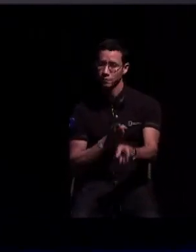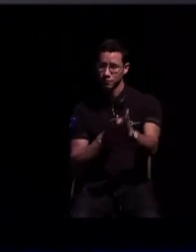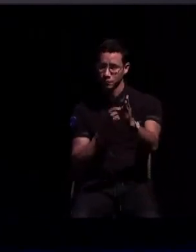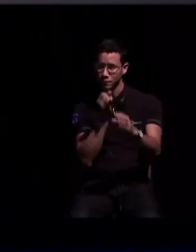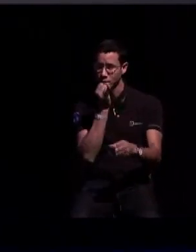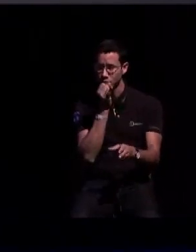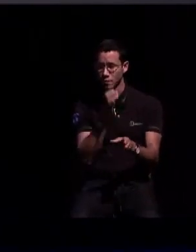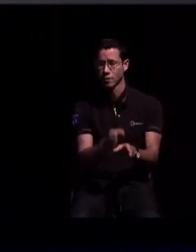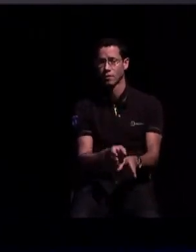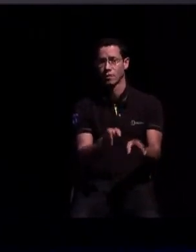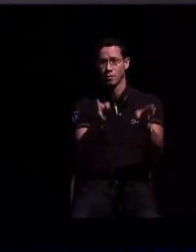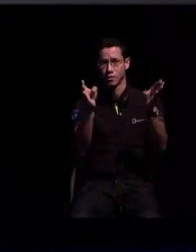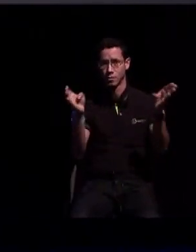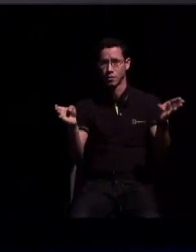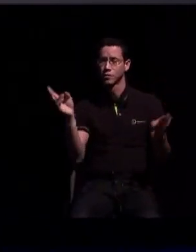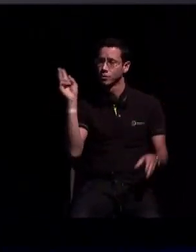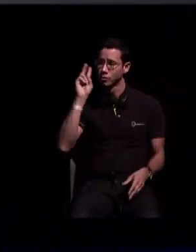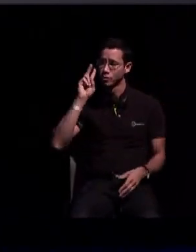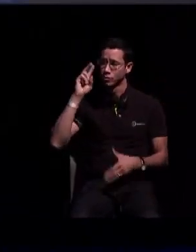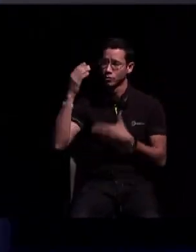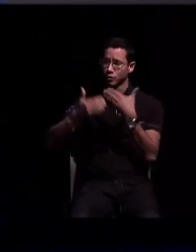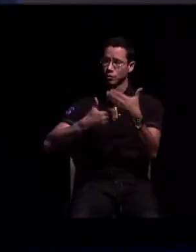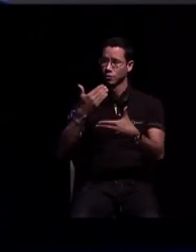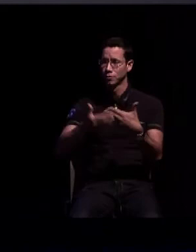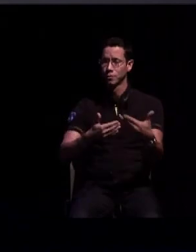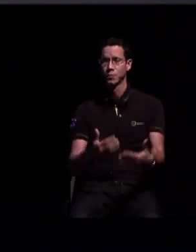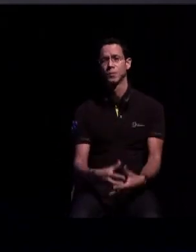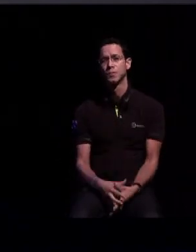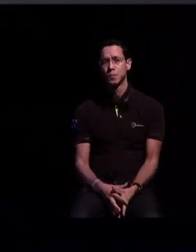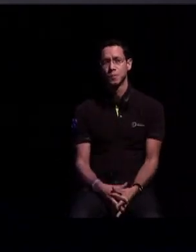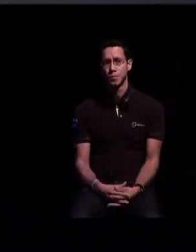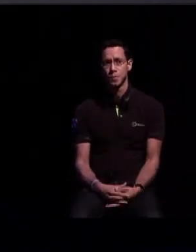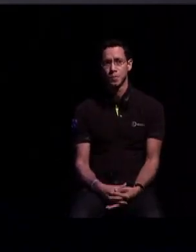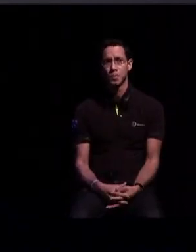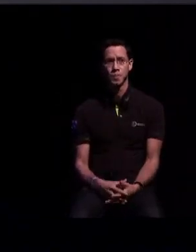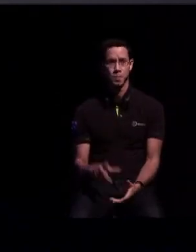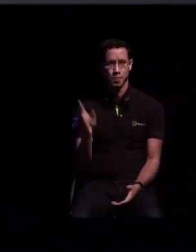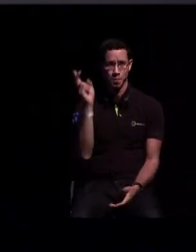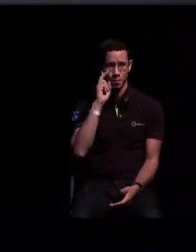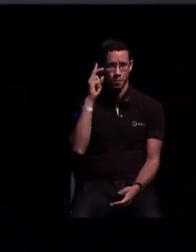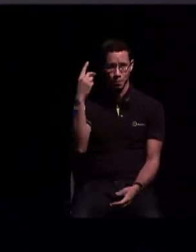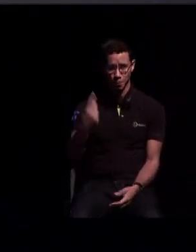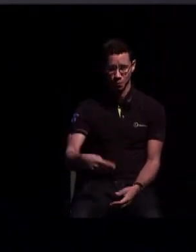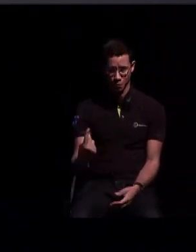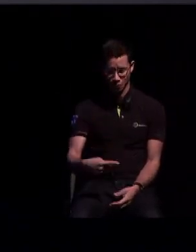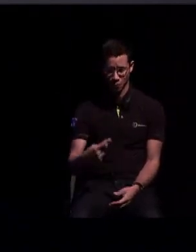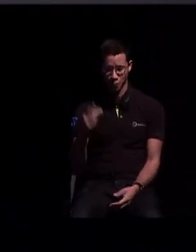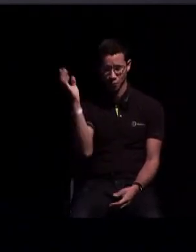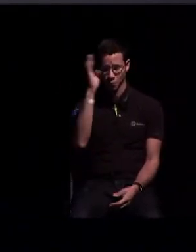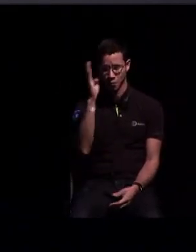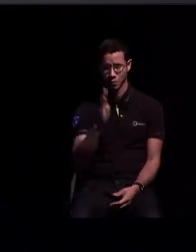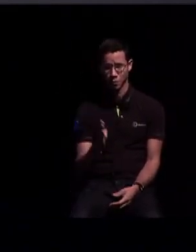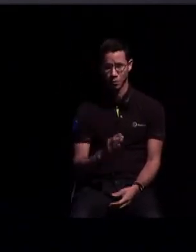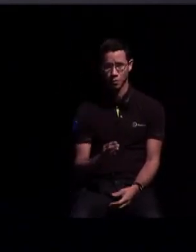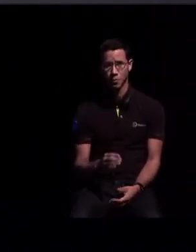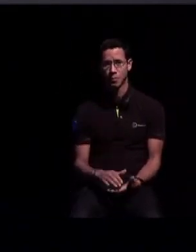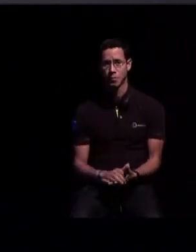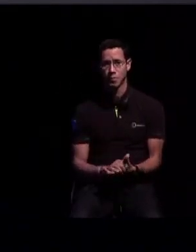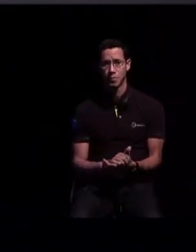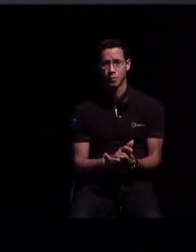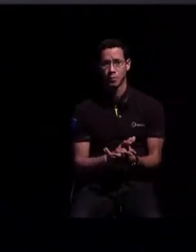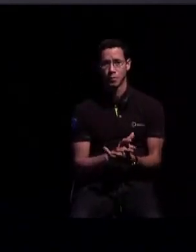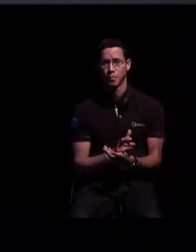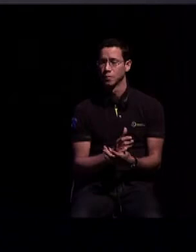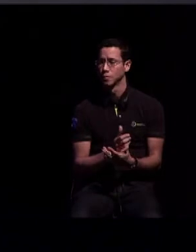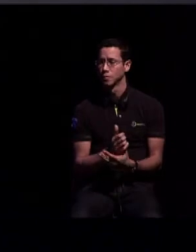sentido amplo, histórico, etc., né? A história moderna do Brasil ela é o grande ponto, a grande